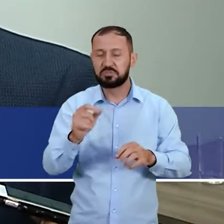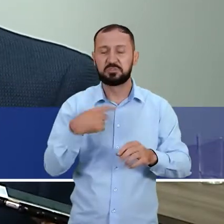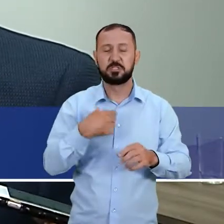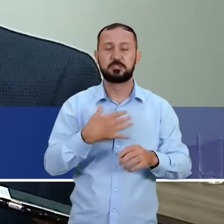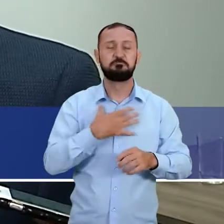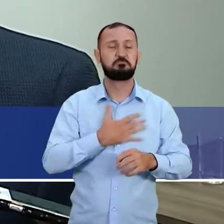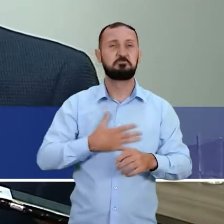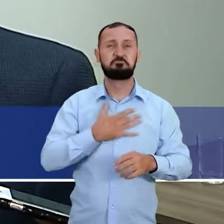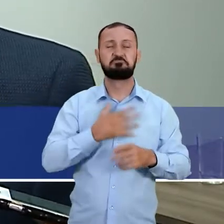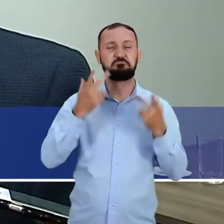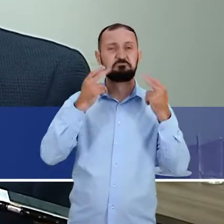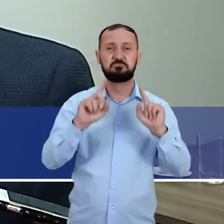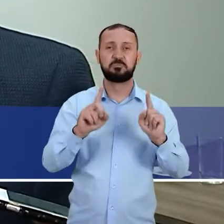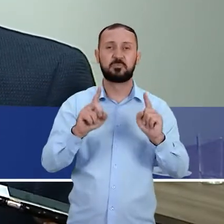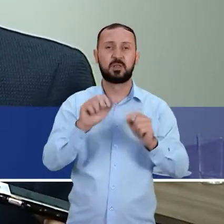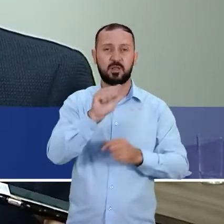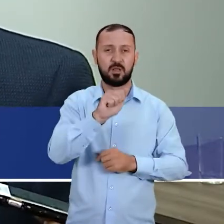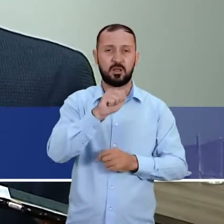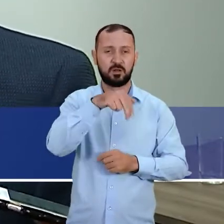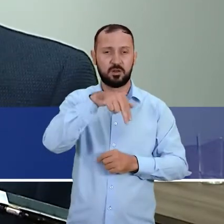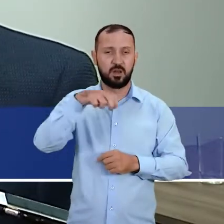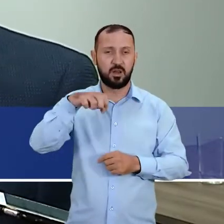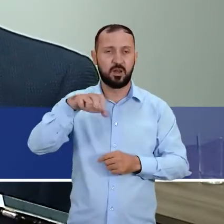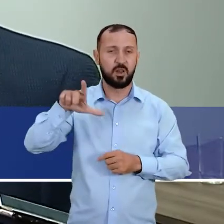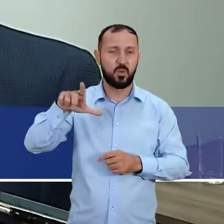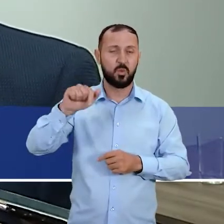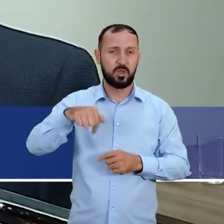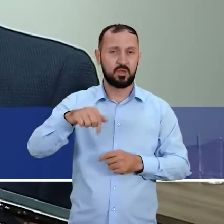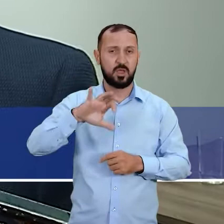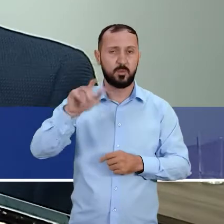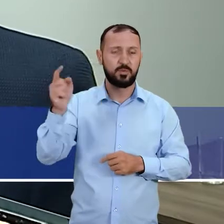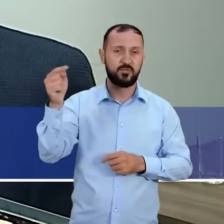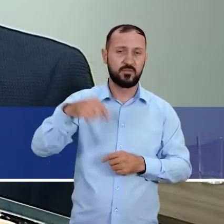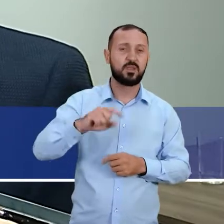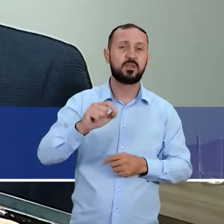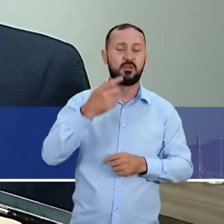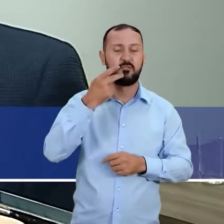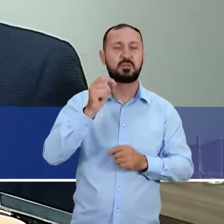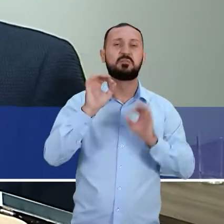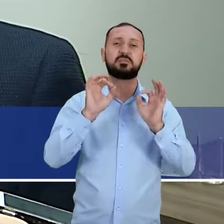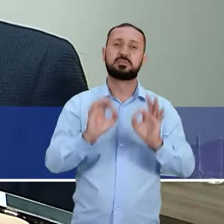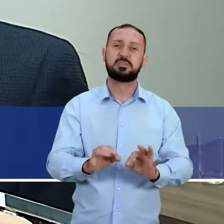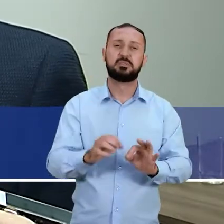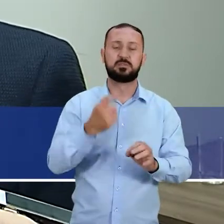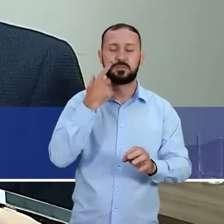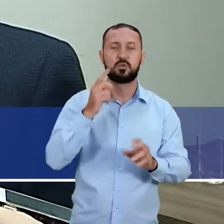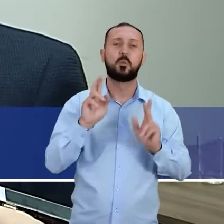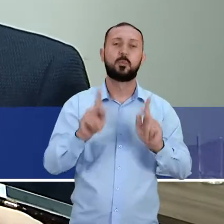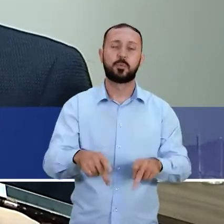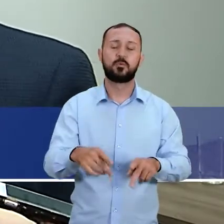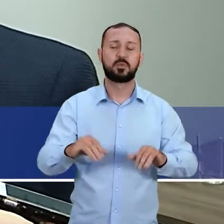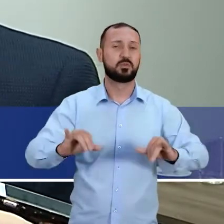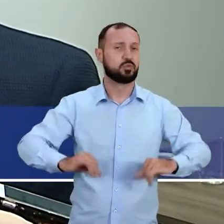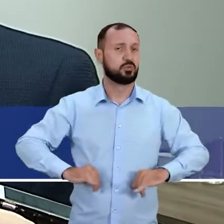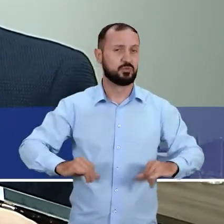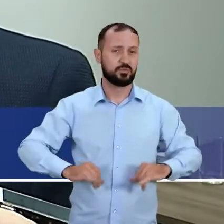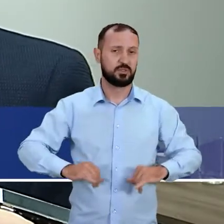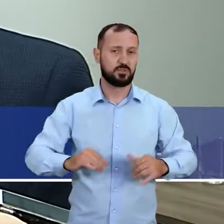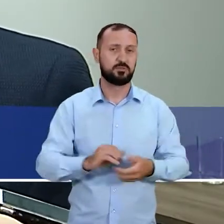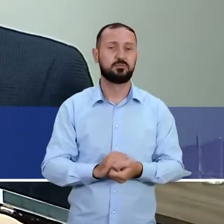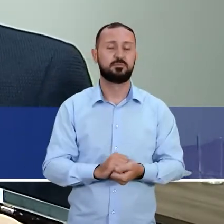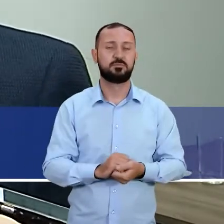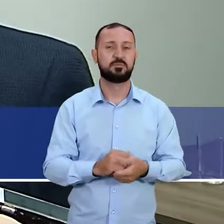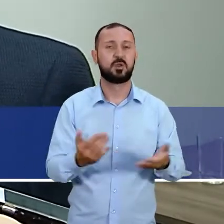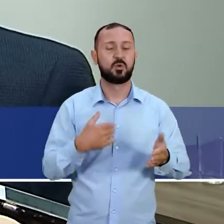nos satisfizeram. Além disso, a ANEEL esteve aqui em Campo Grande e disse que estava tudo ok. Enquanto isso, a população sofre.